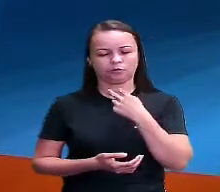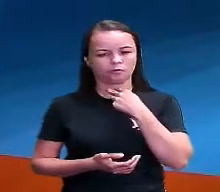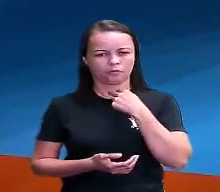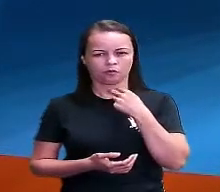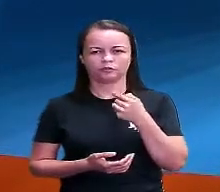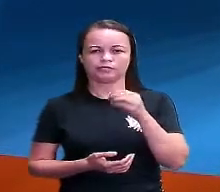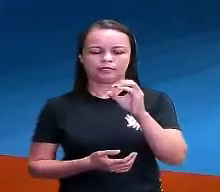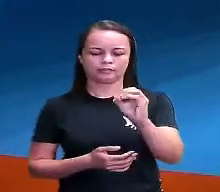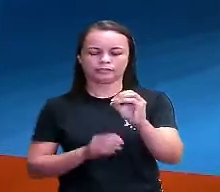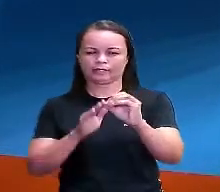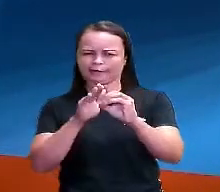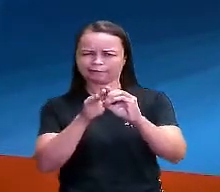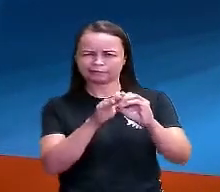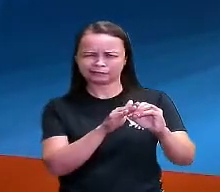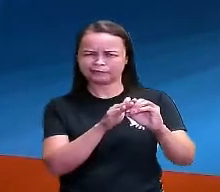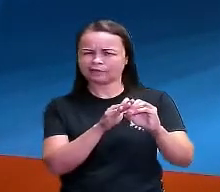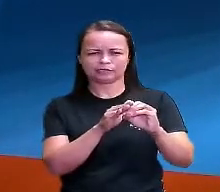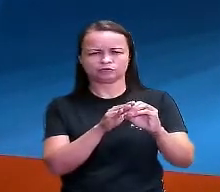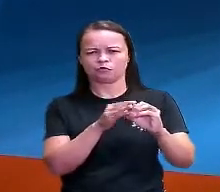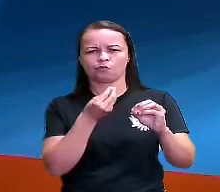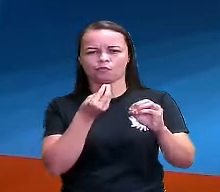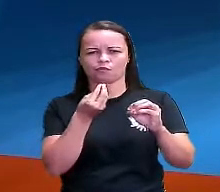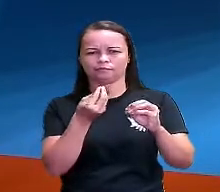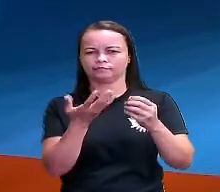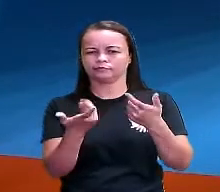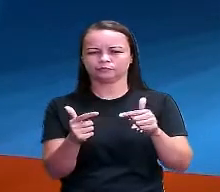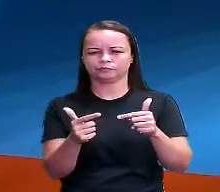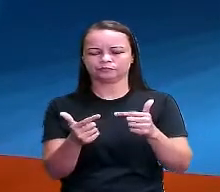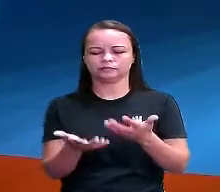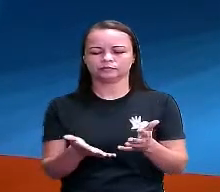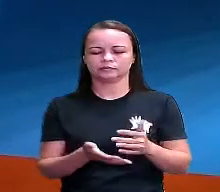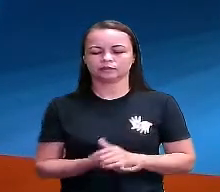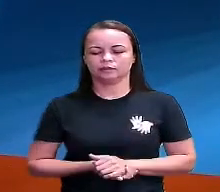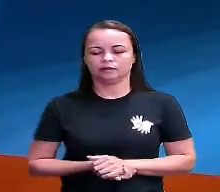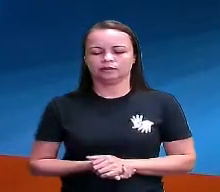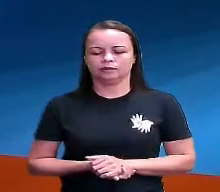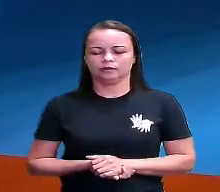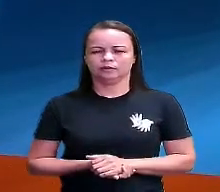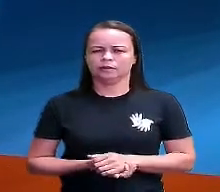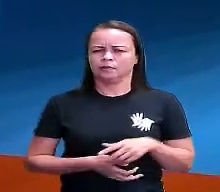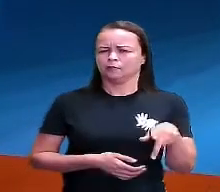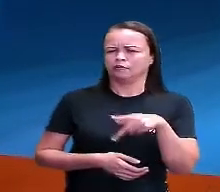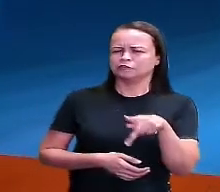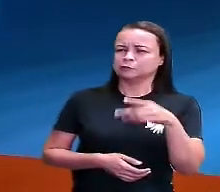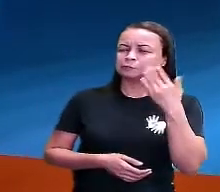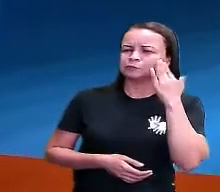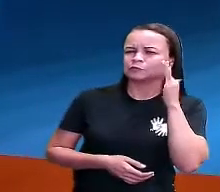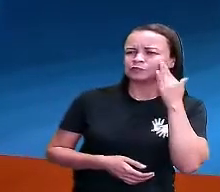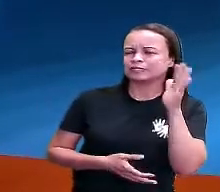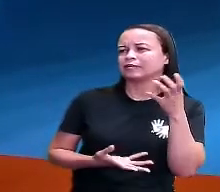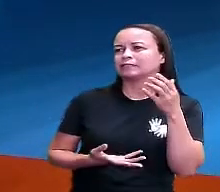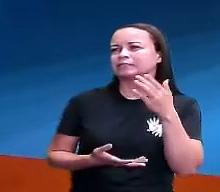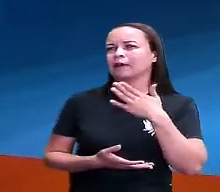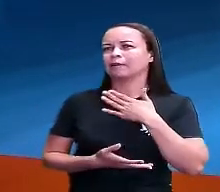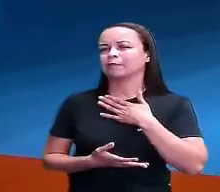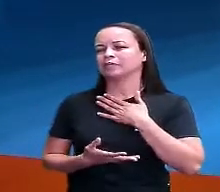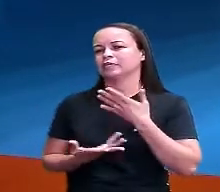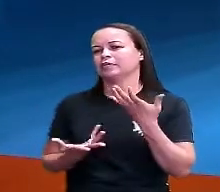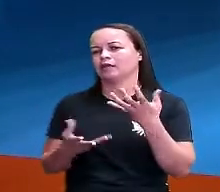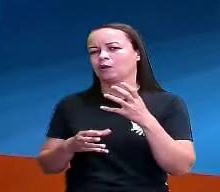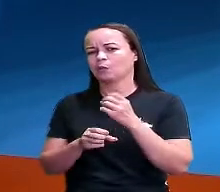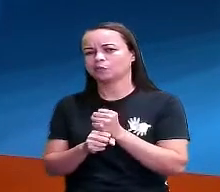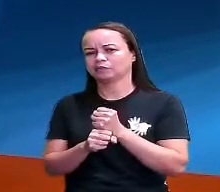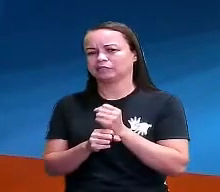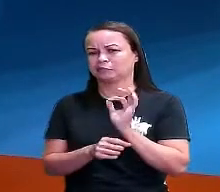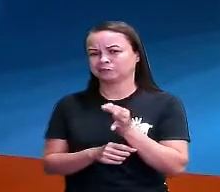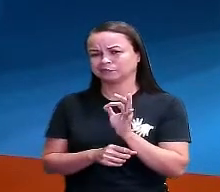0, né? Se eu tenho 0, eu não posso retirar. Mas, professora, eu não sei se a minha continha deu certo.